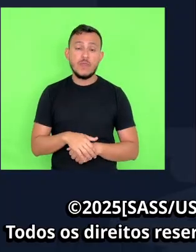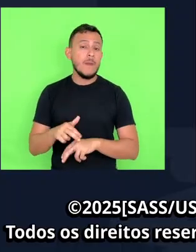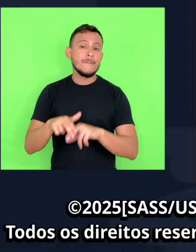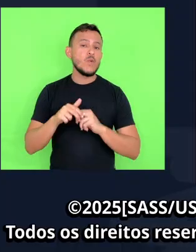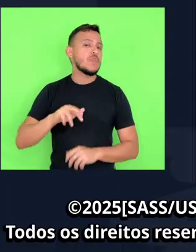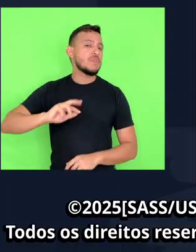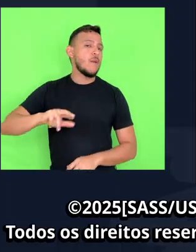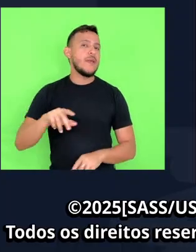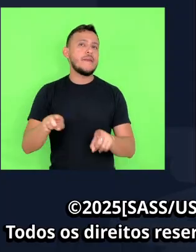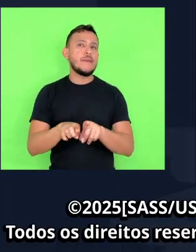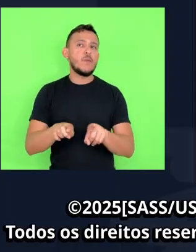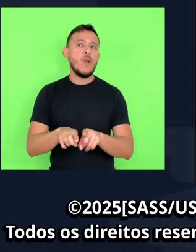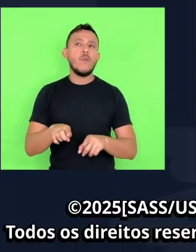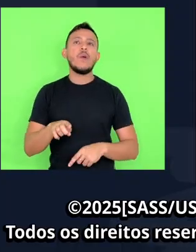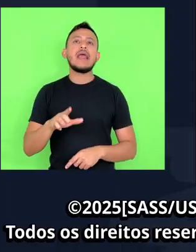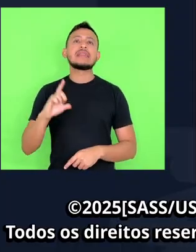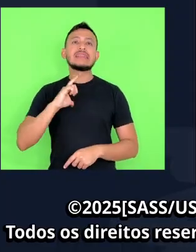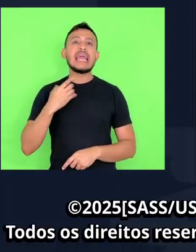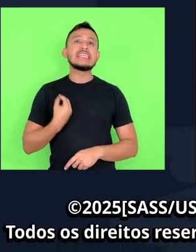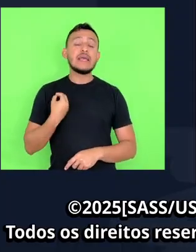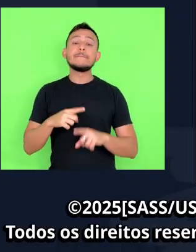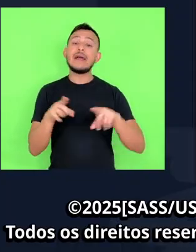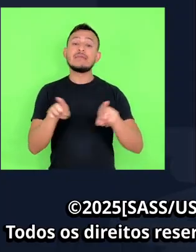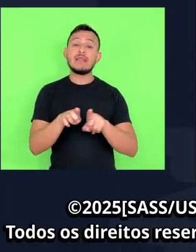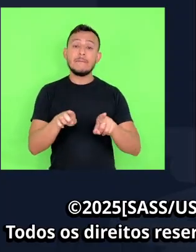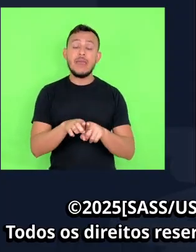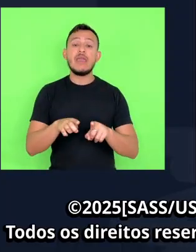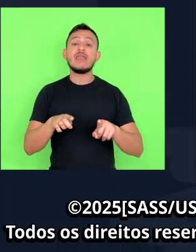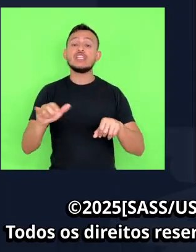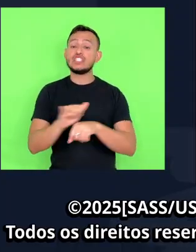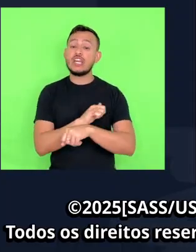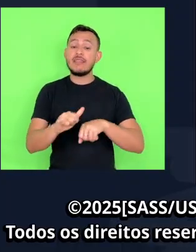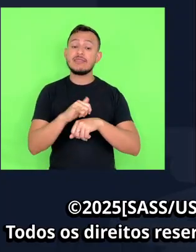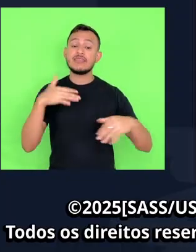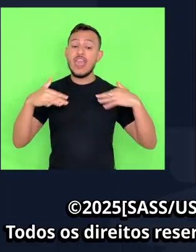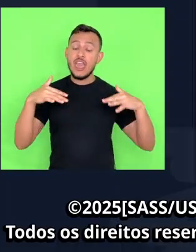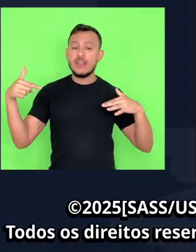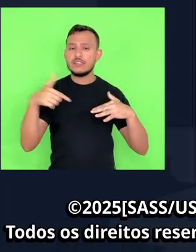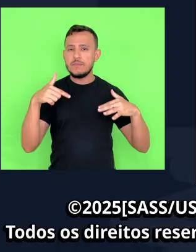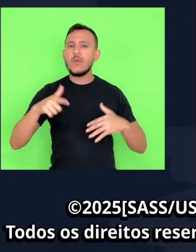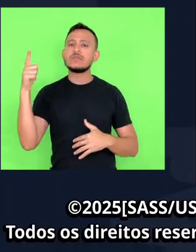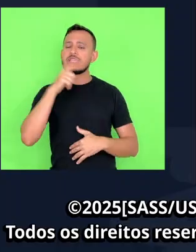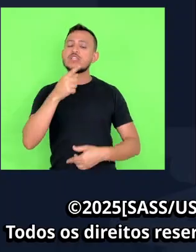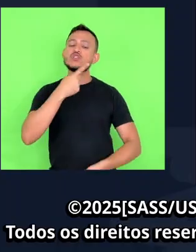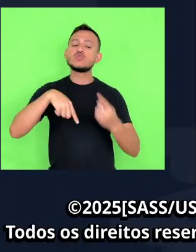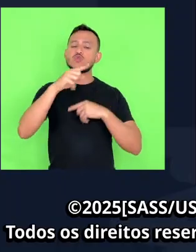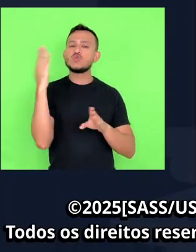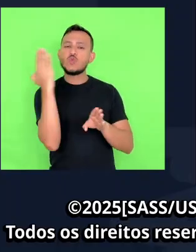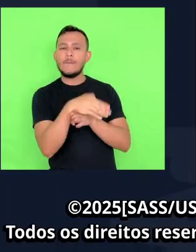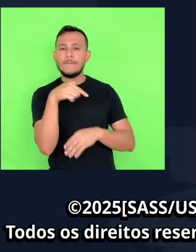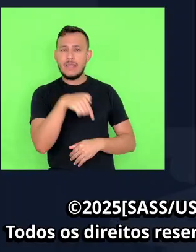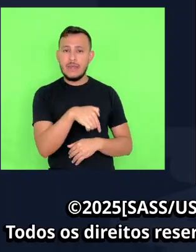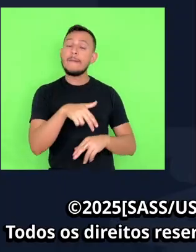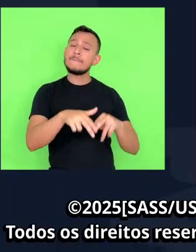de negar que elas existem, mas de tomar ações efetivas para superá-las. E